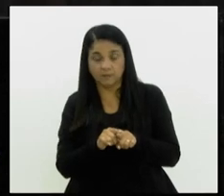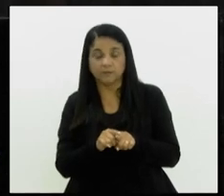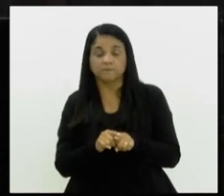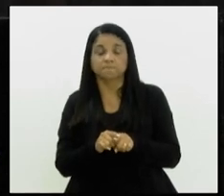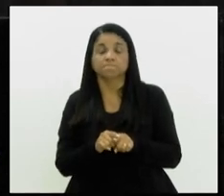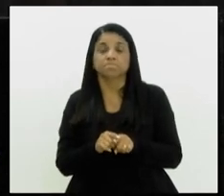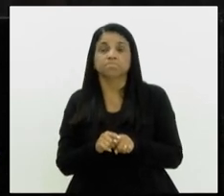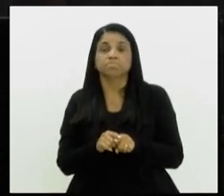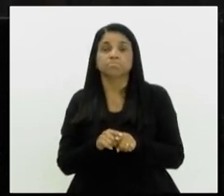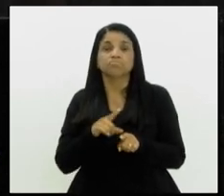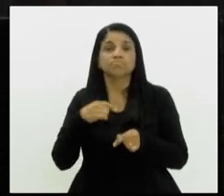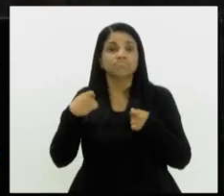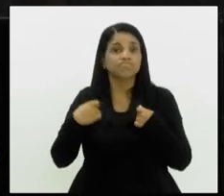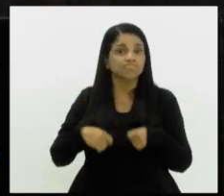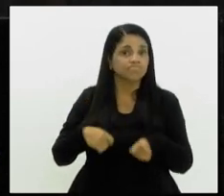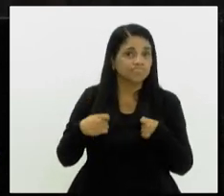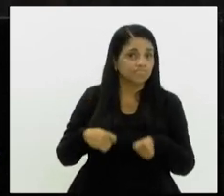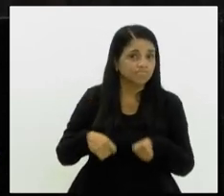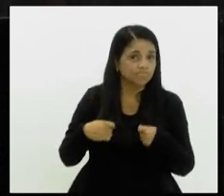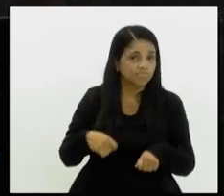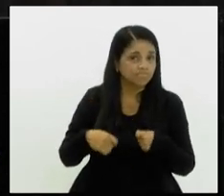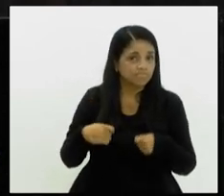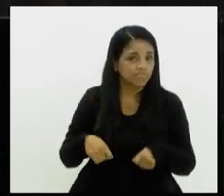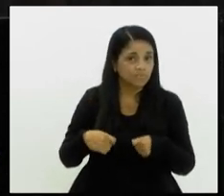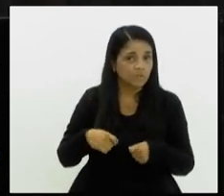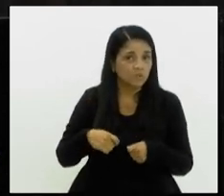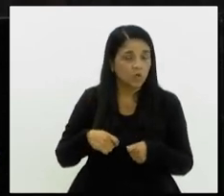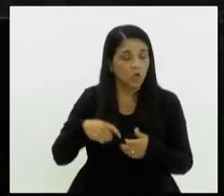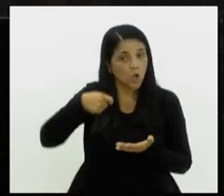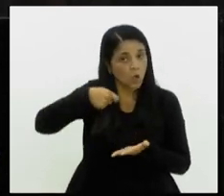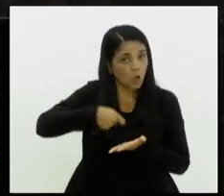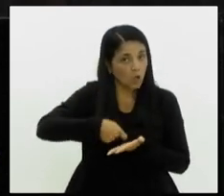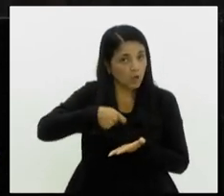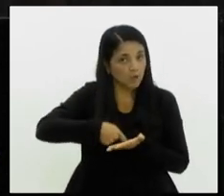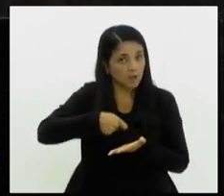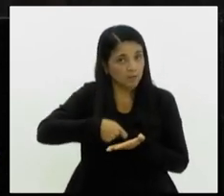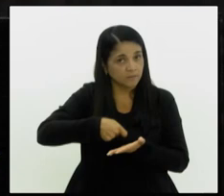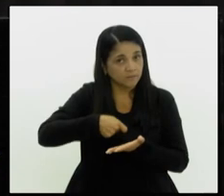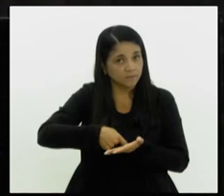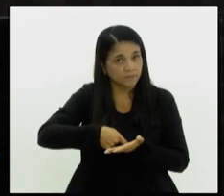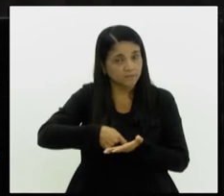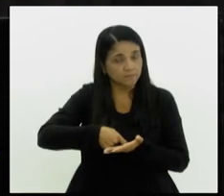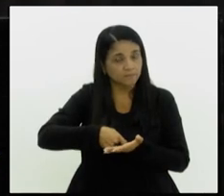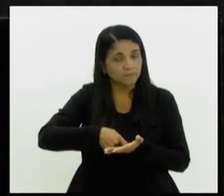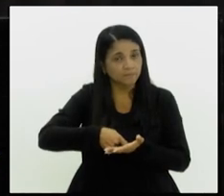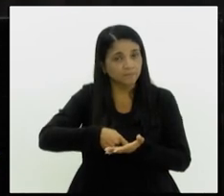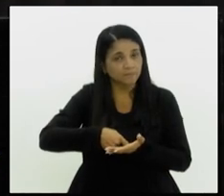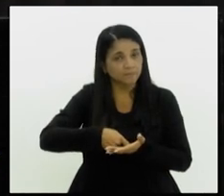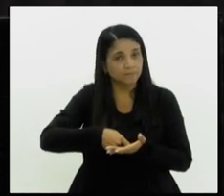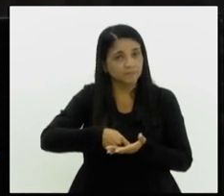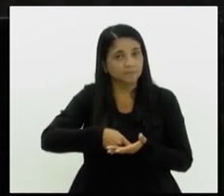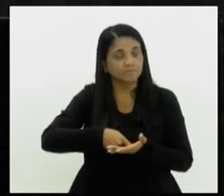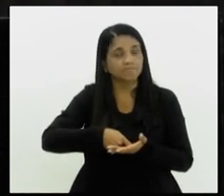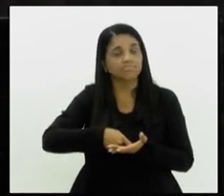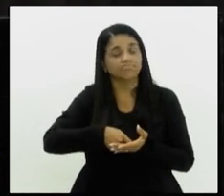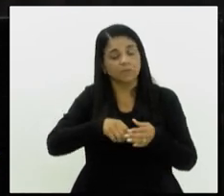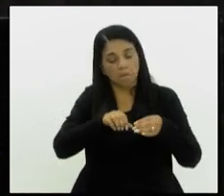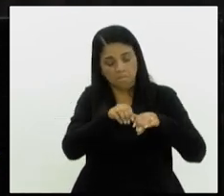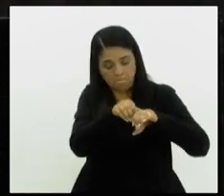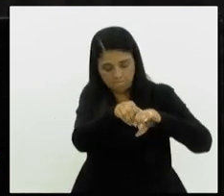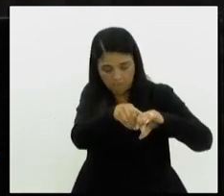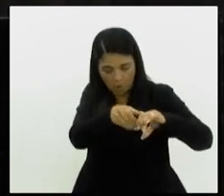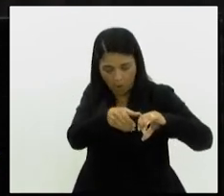Caxias, necessário obrigatoriamente está atravessando quase